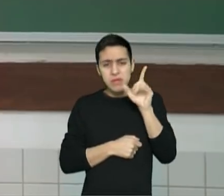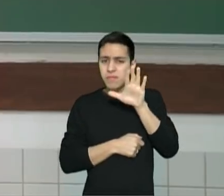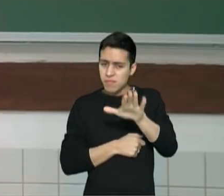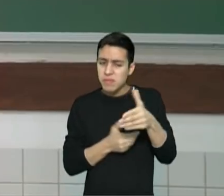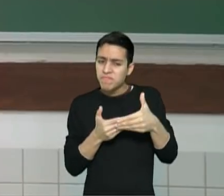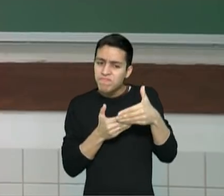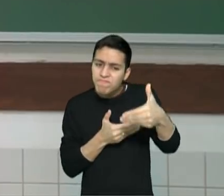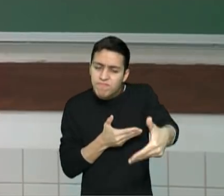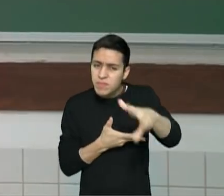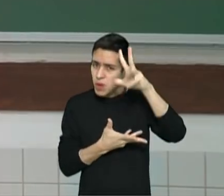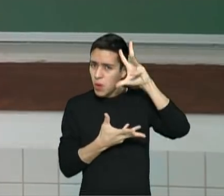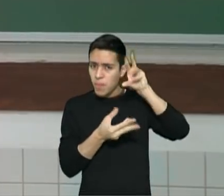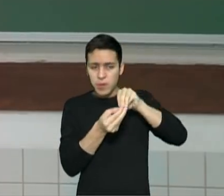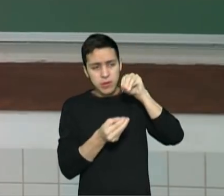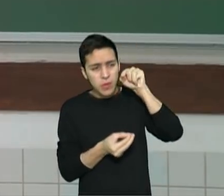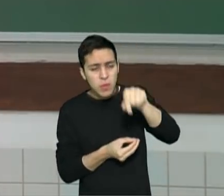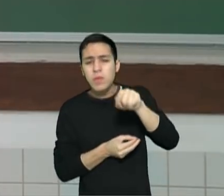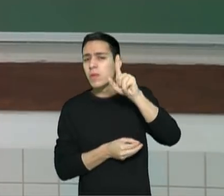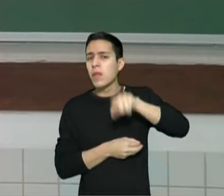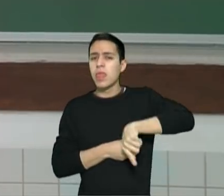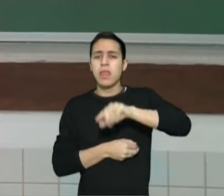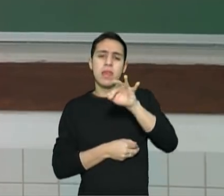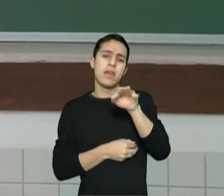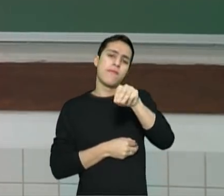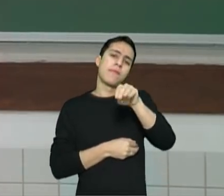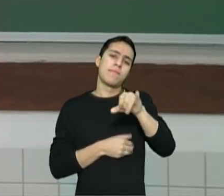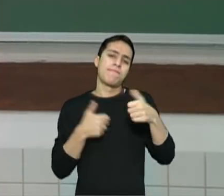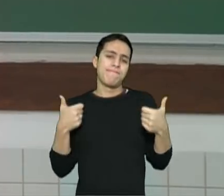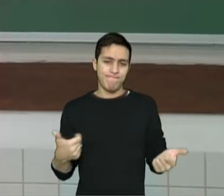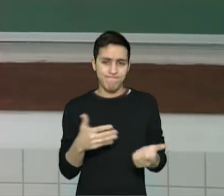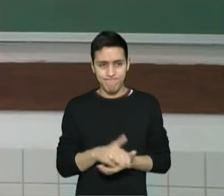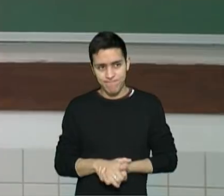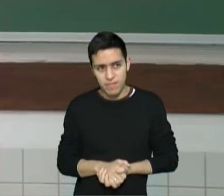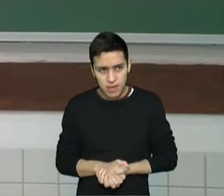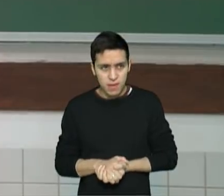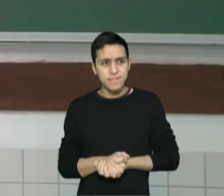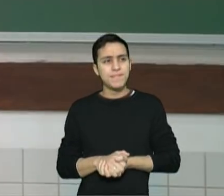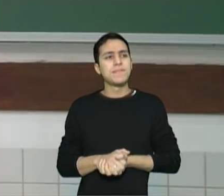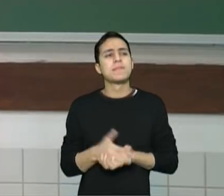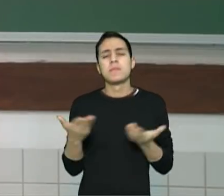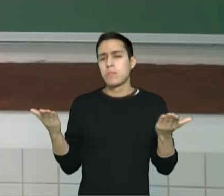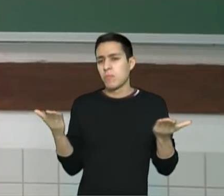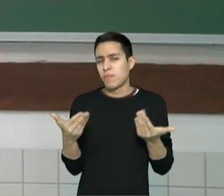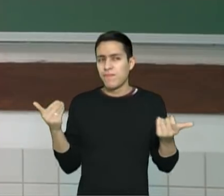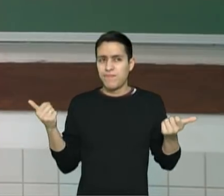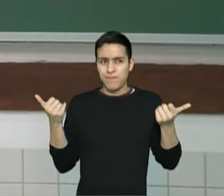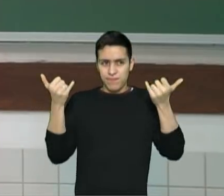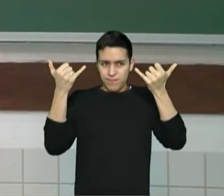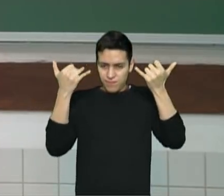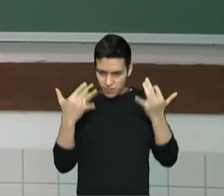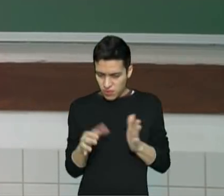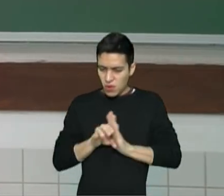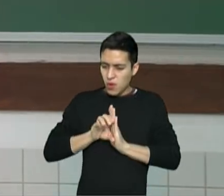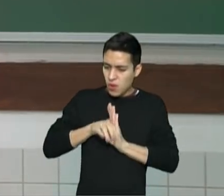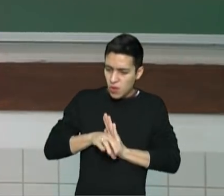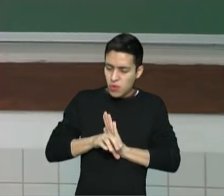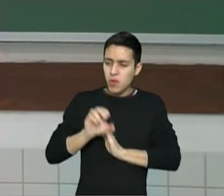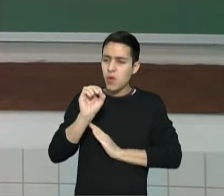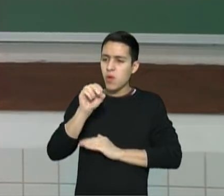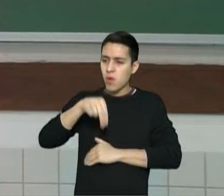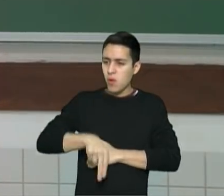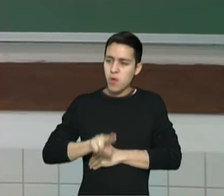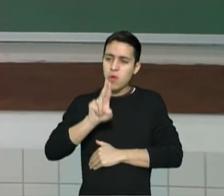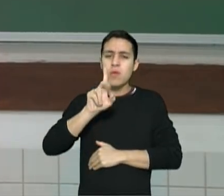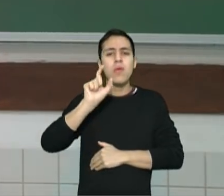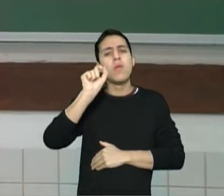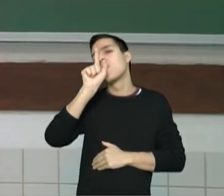já fizemos em aulas anteriores, vamos reafirmar sobre isso. Então, novamente, puxando o conceito de ONU, a ONU